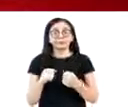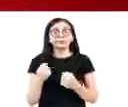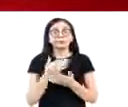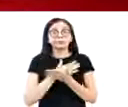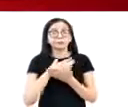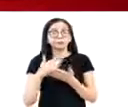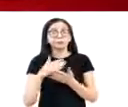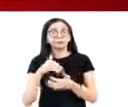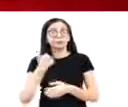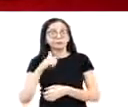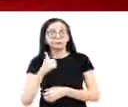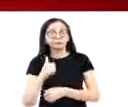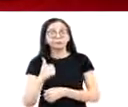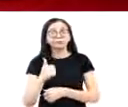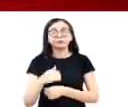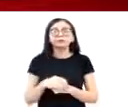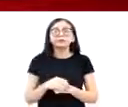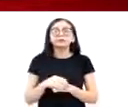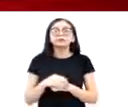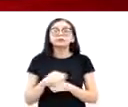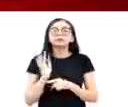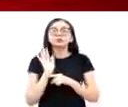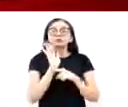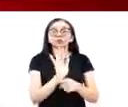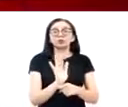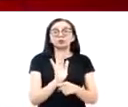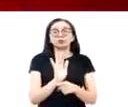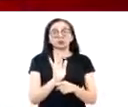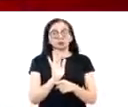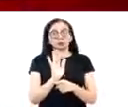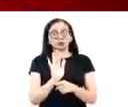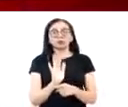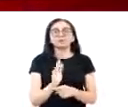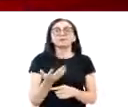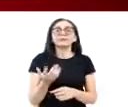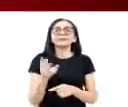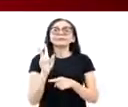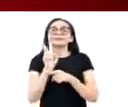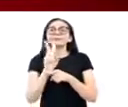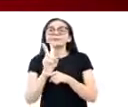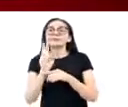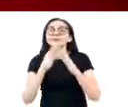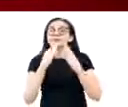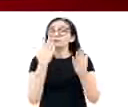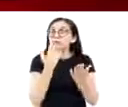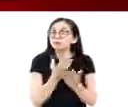da educação. Não somente ao professor, mas aos nossos vigias,